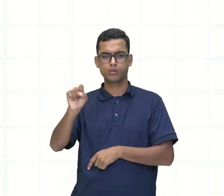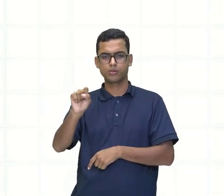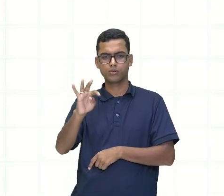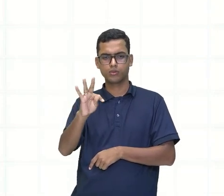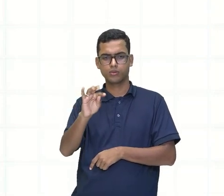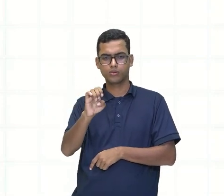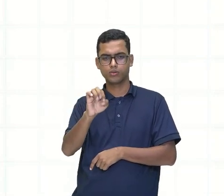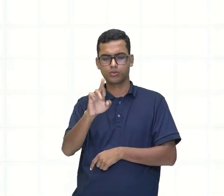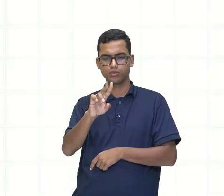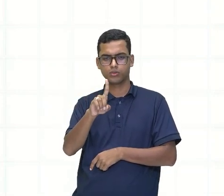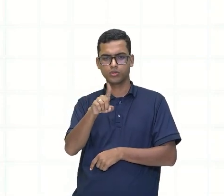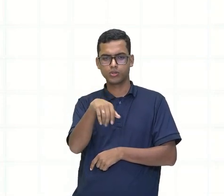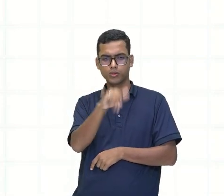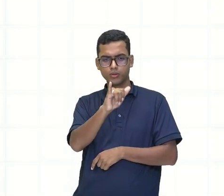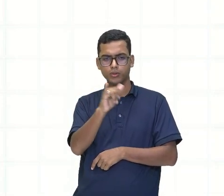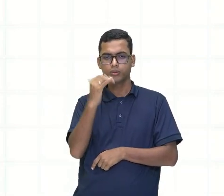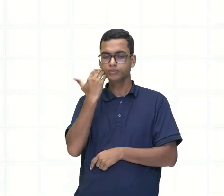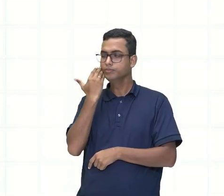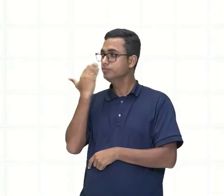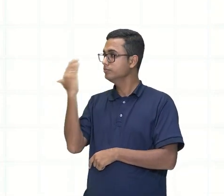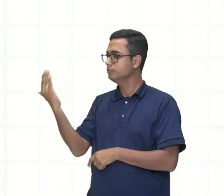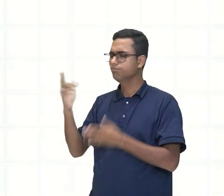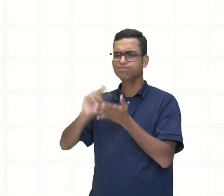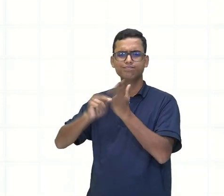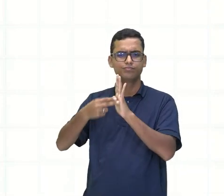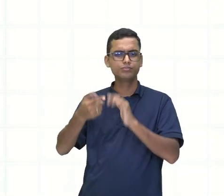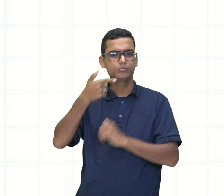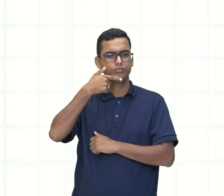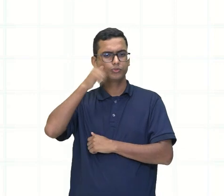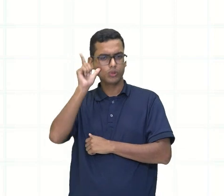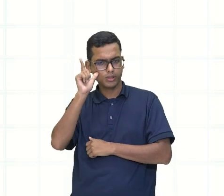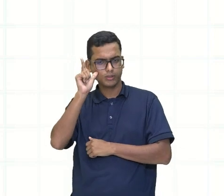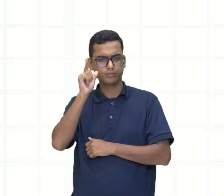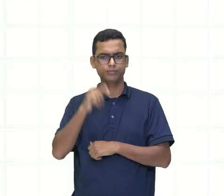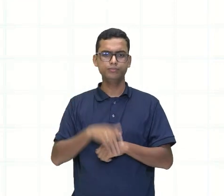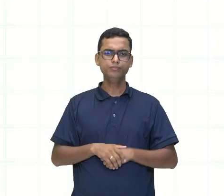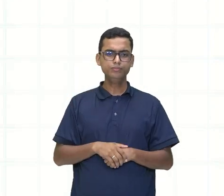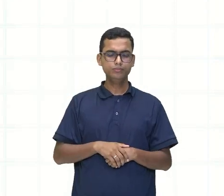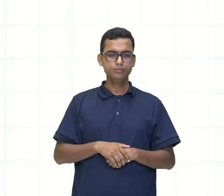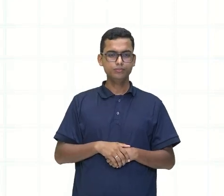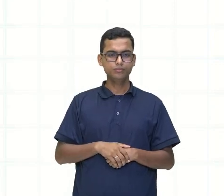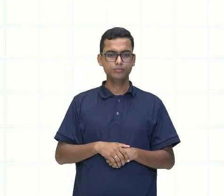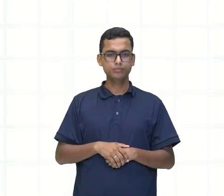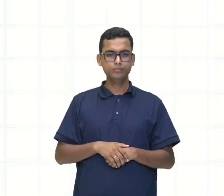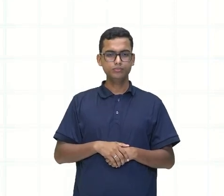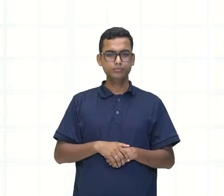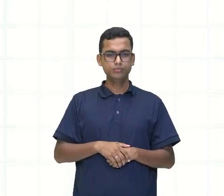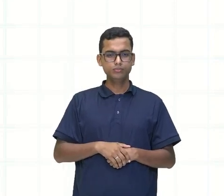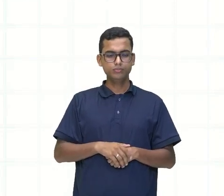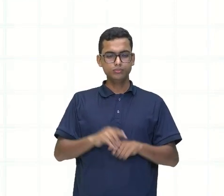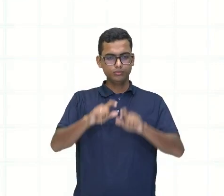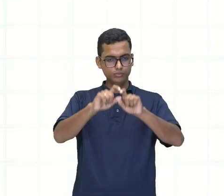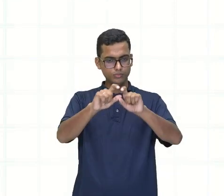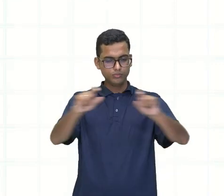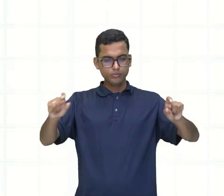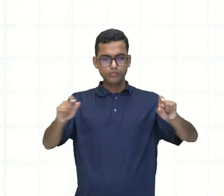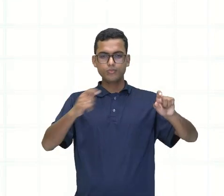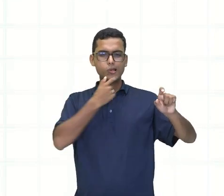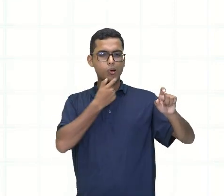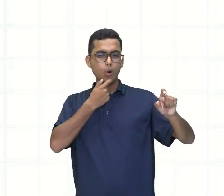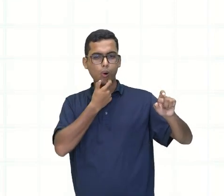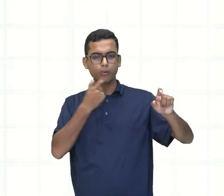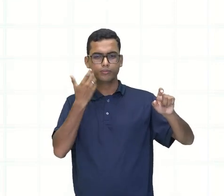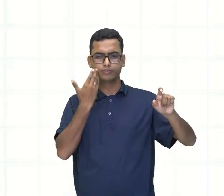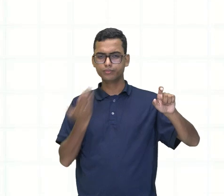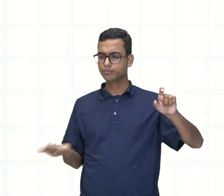ontem. The children watched a funny movie yesterday night. As crianças assistiram a um filme